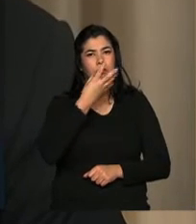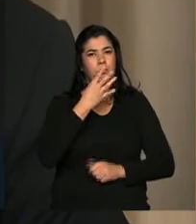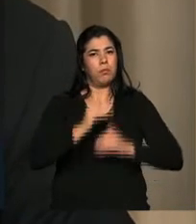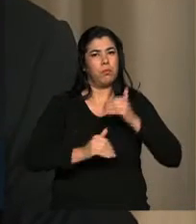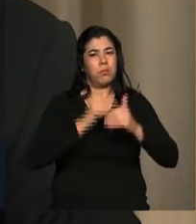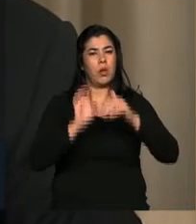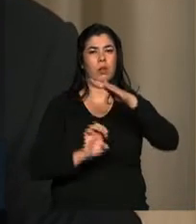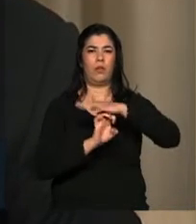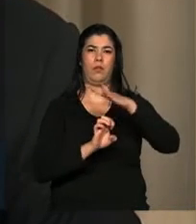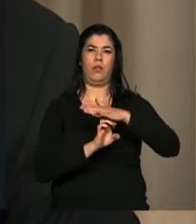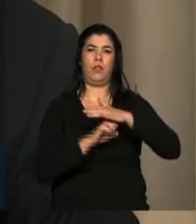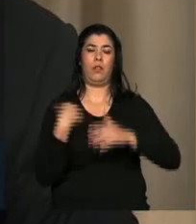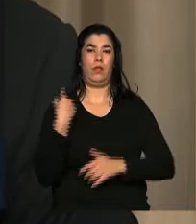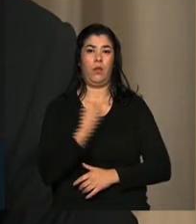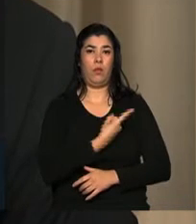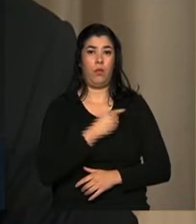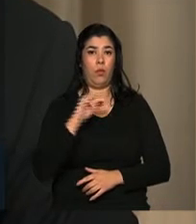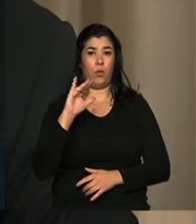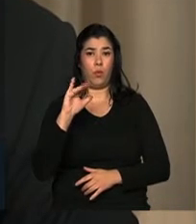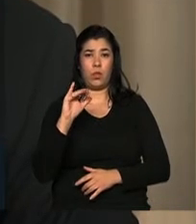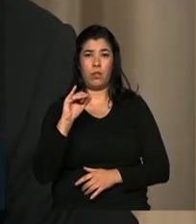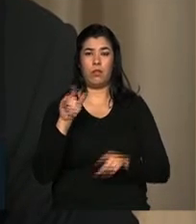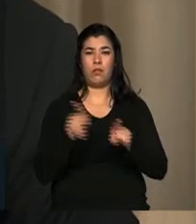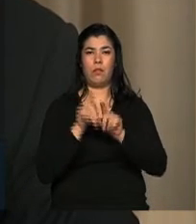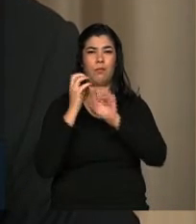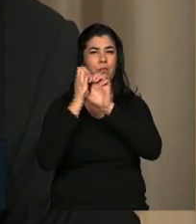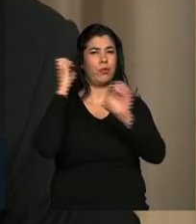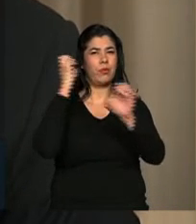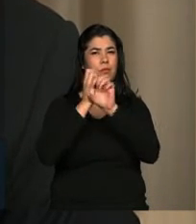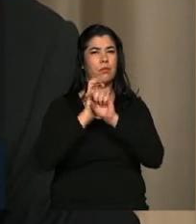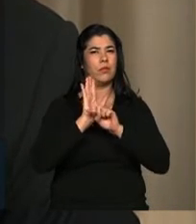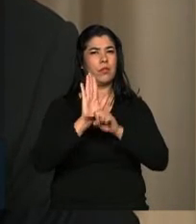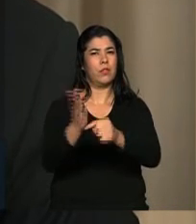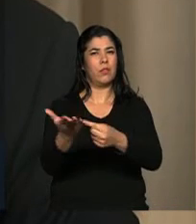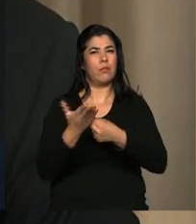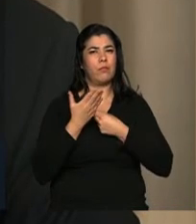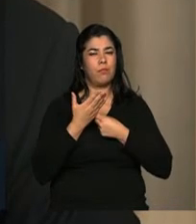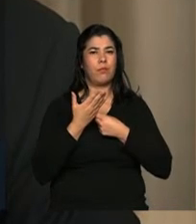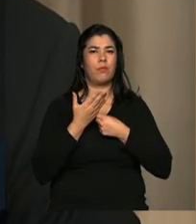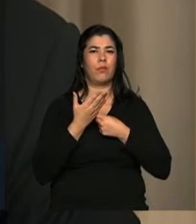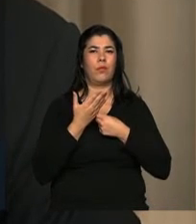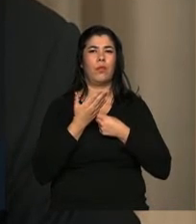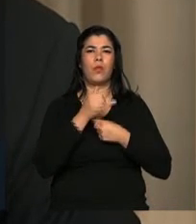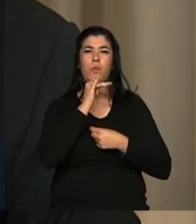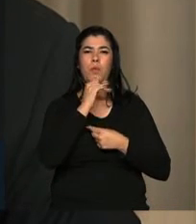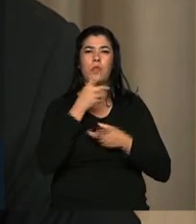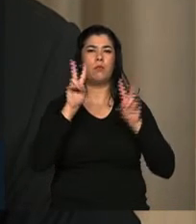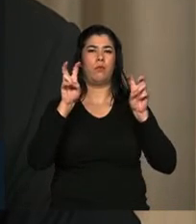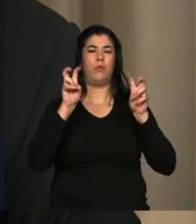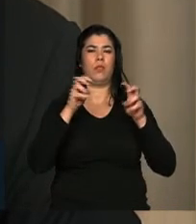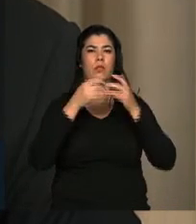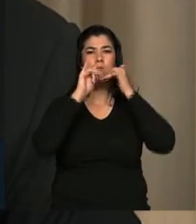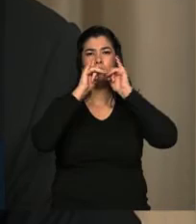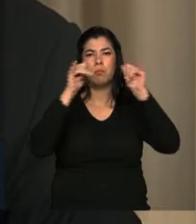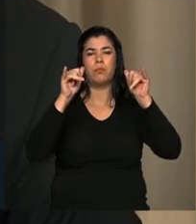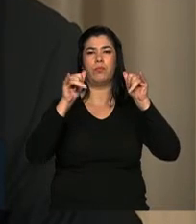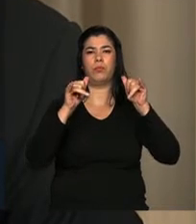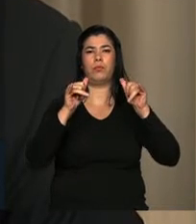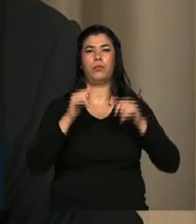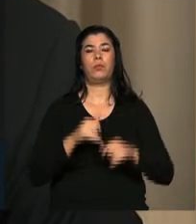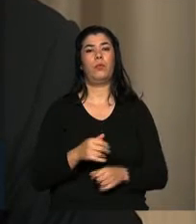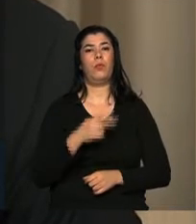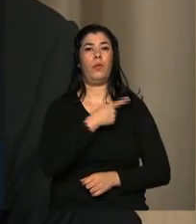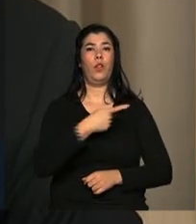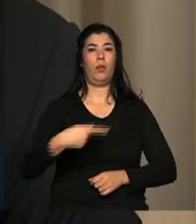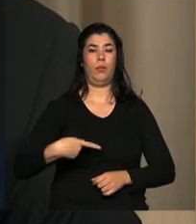engenheiros, colaboram entre si numa série de questões técnicas, incluindo energia. O presidente Obama e a presidente